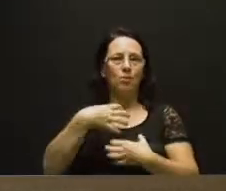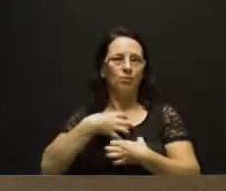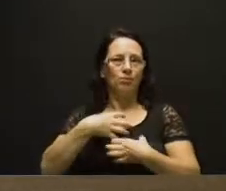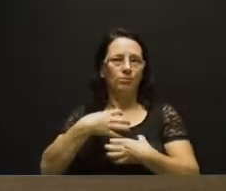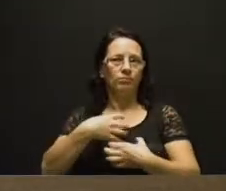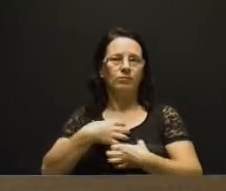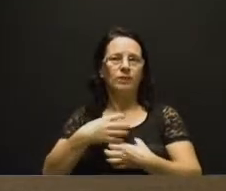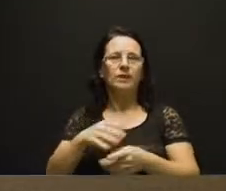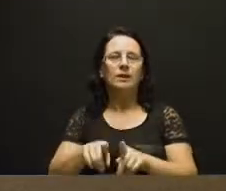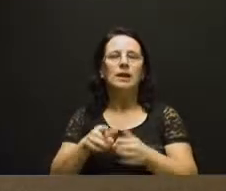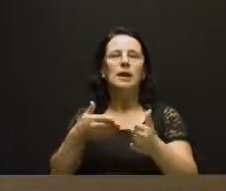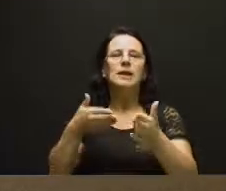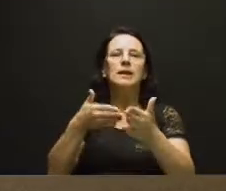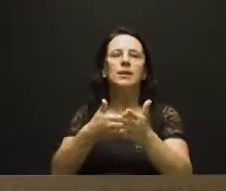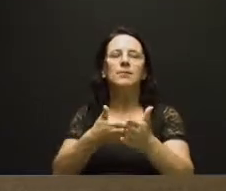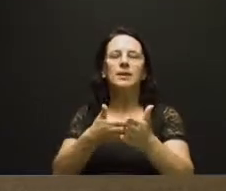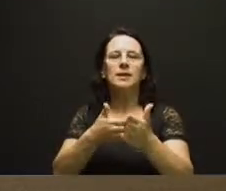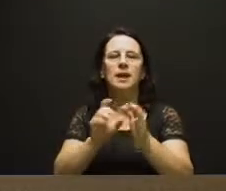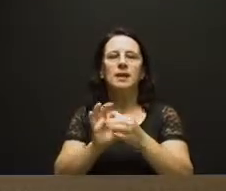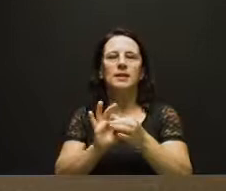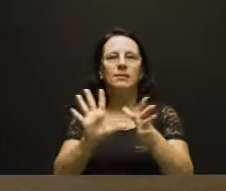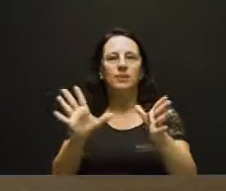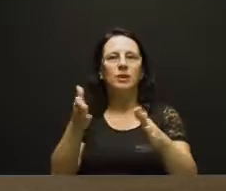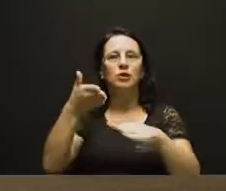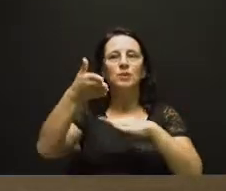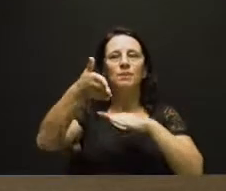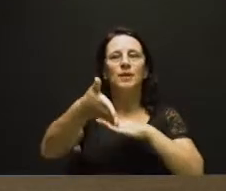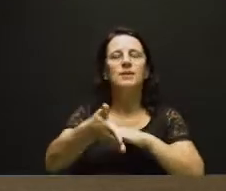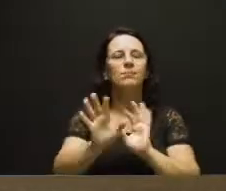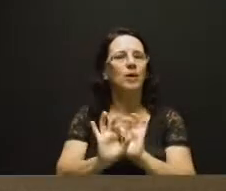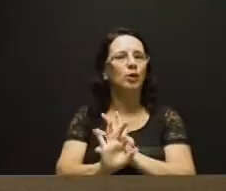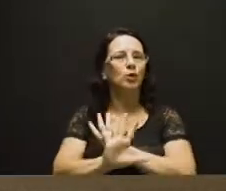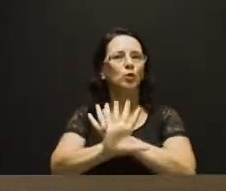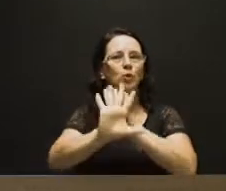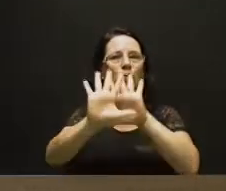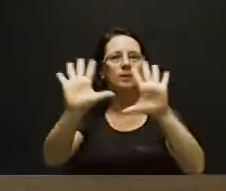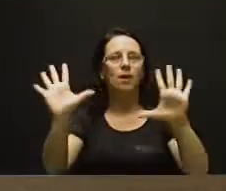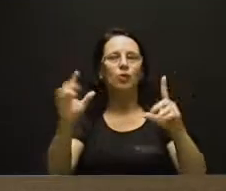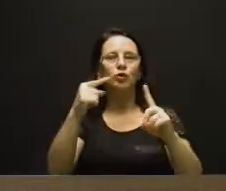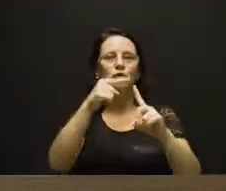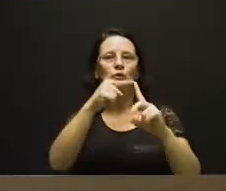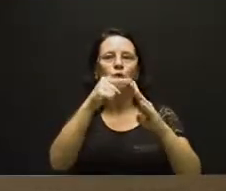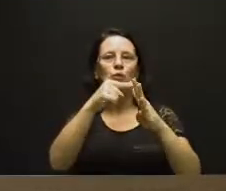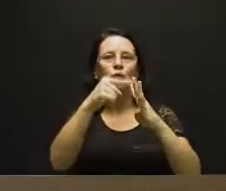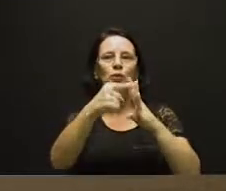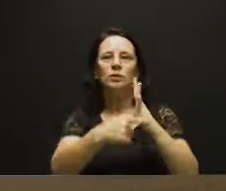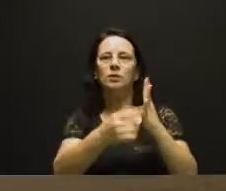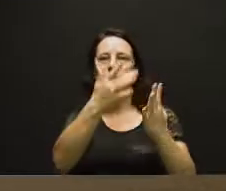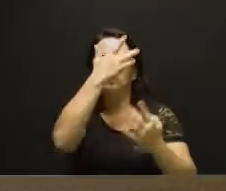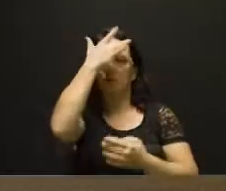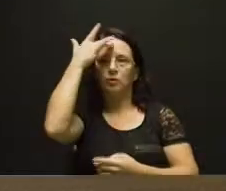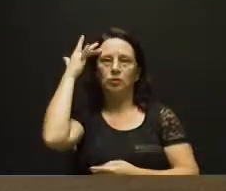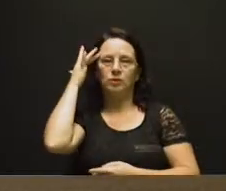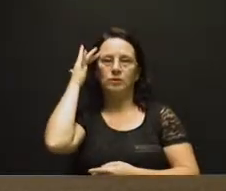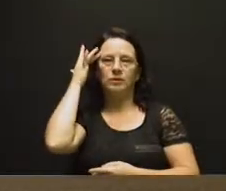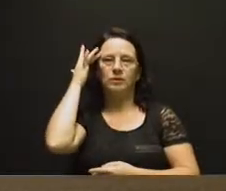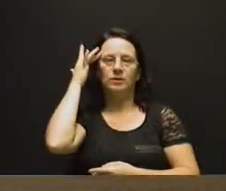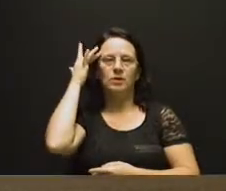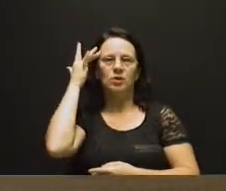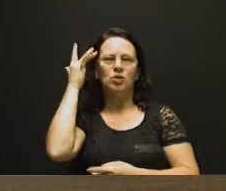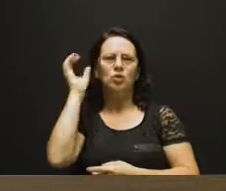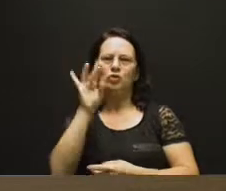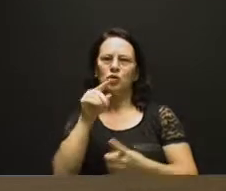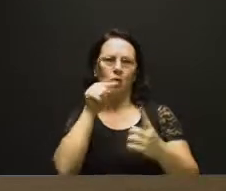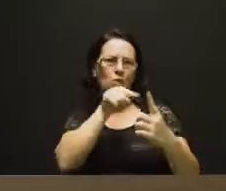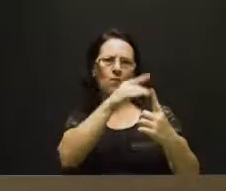que limite ou impeça a liberdade de participação plena de um ou mais indivíduos e isso não se restringe à pessoa